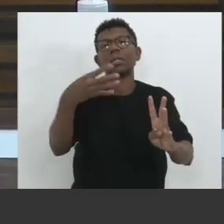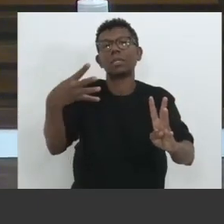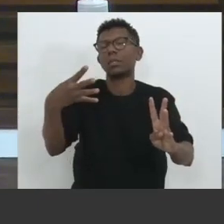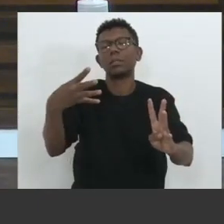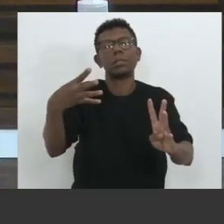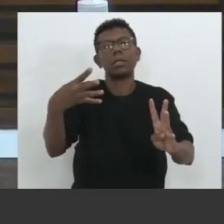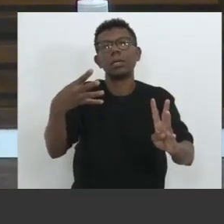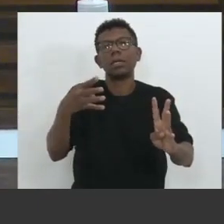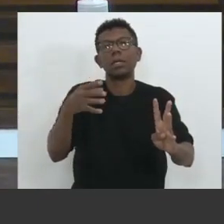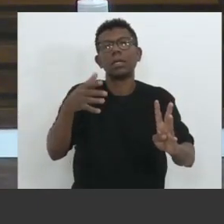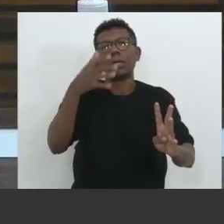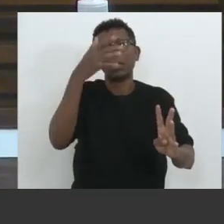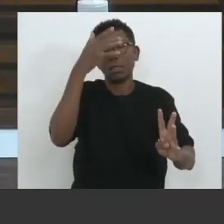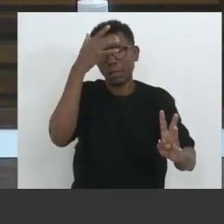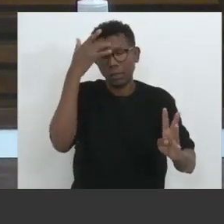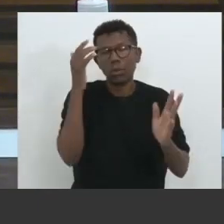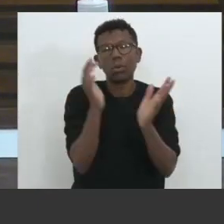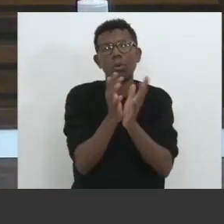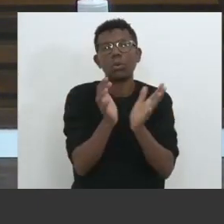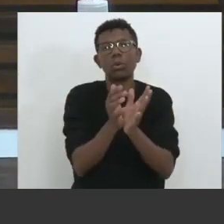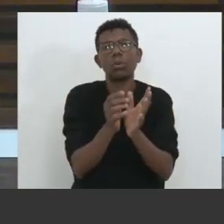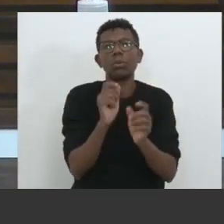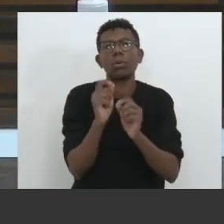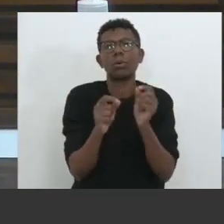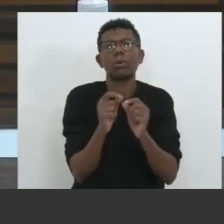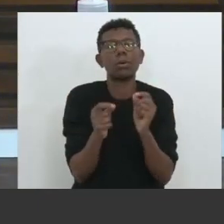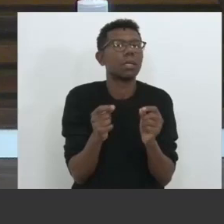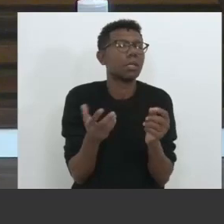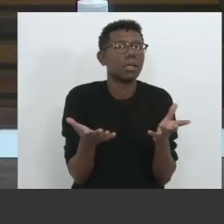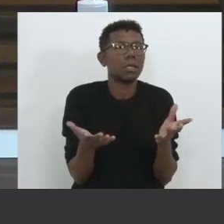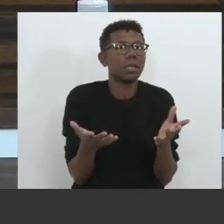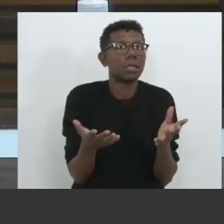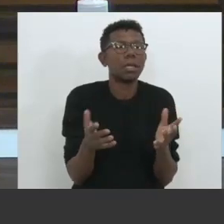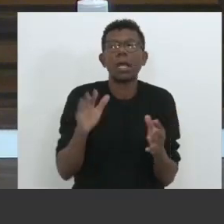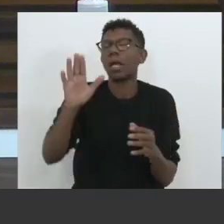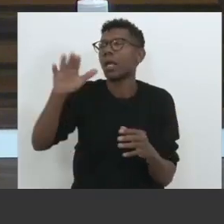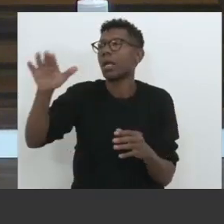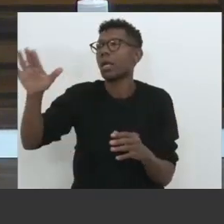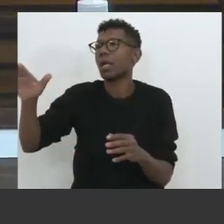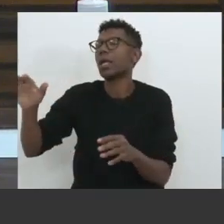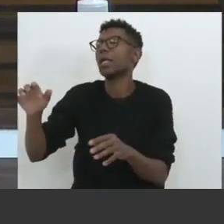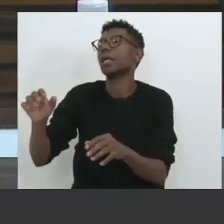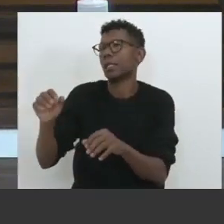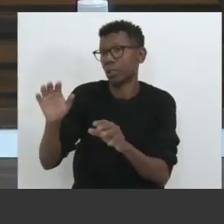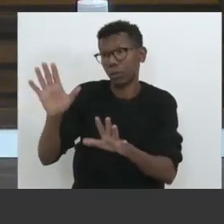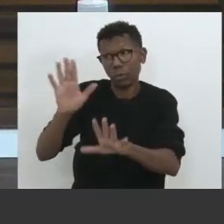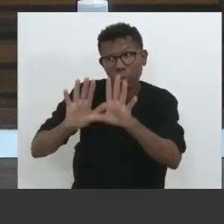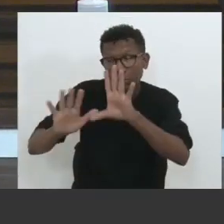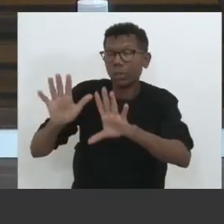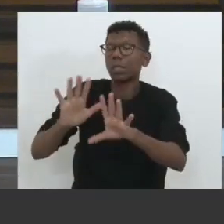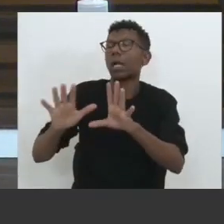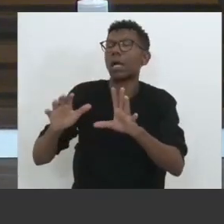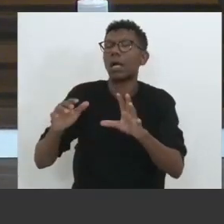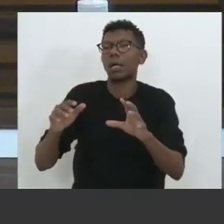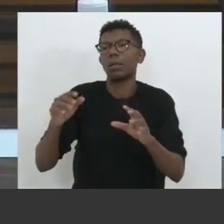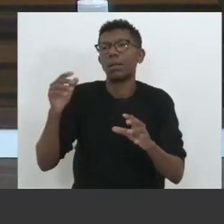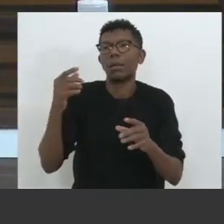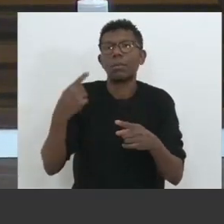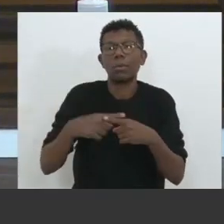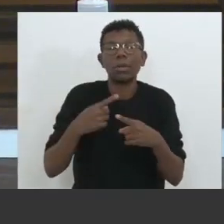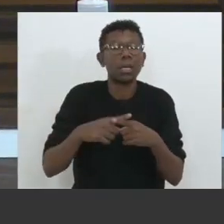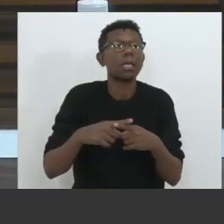nós pedimos paraa administração do cemitério falou olha segura pro público não entrar hora que nós chegamos no cemitério